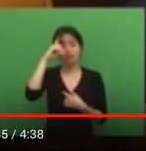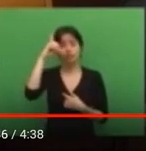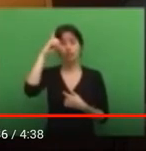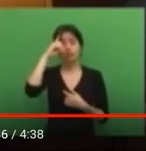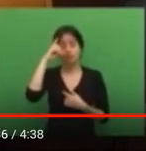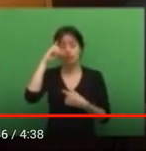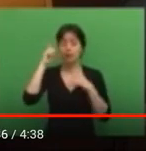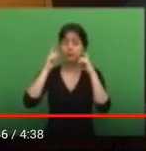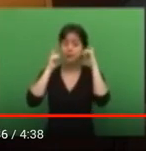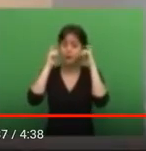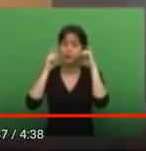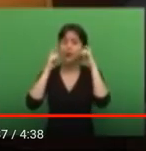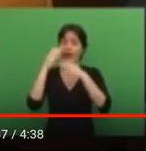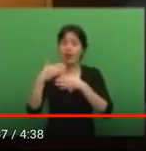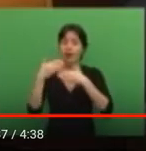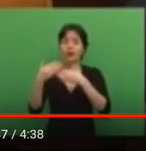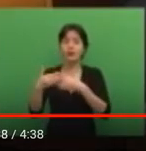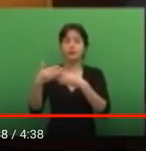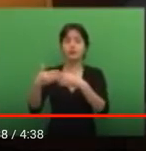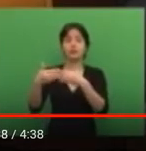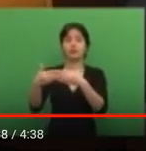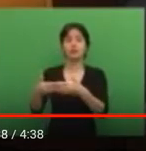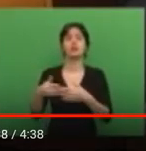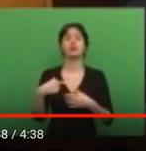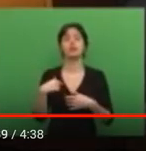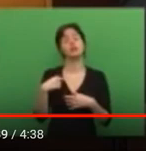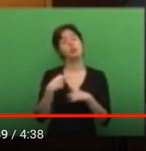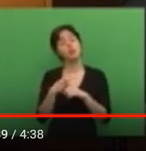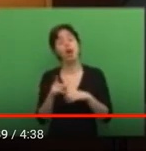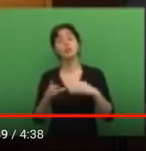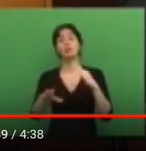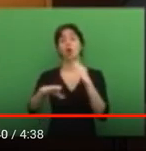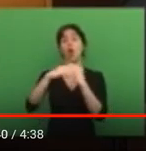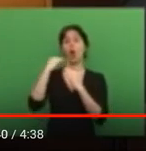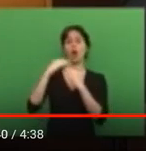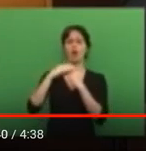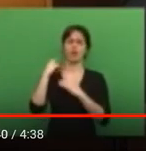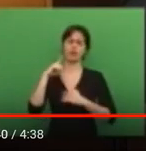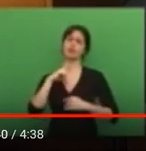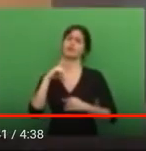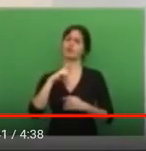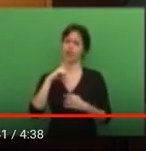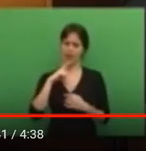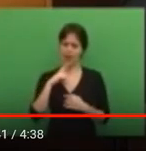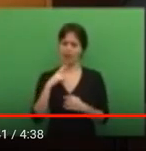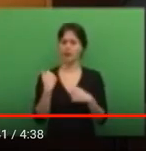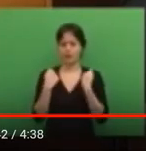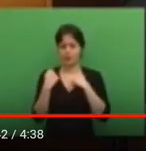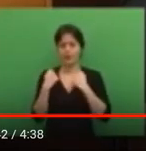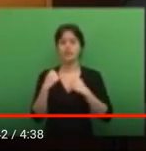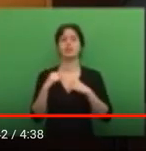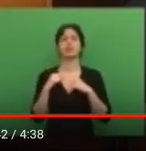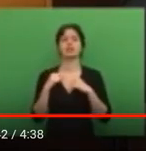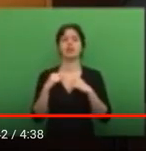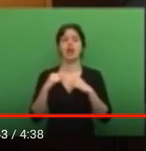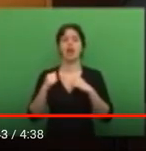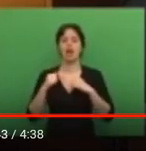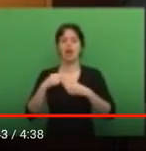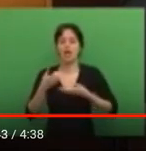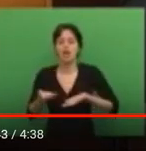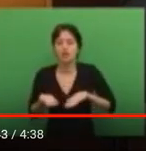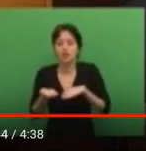de então, o dia a dia, mas, por outro lado, tive assim, boas orientações, né? Então, estimular sempre